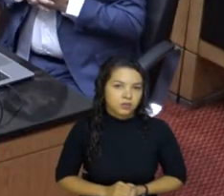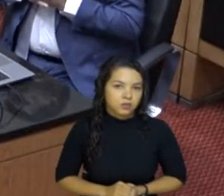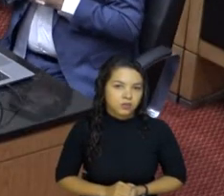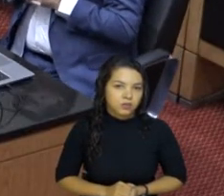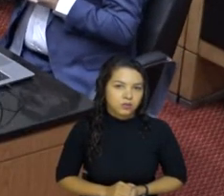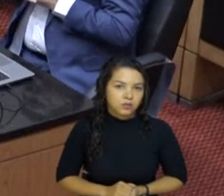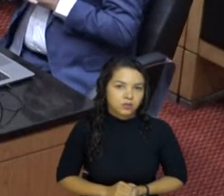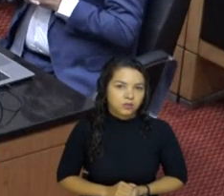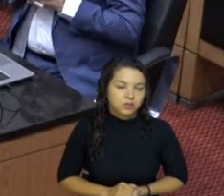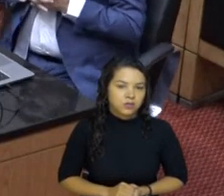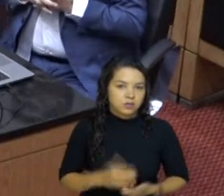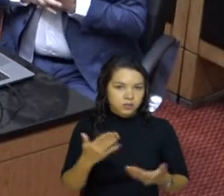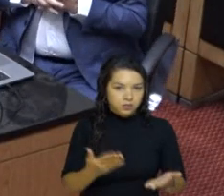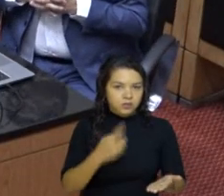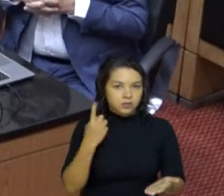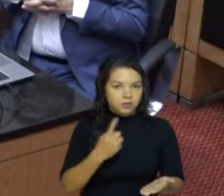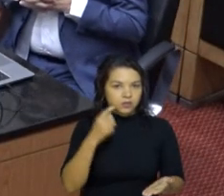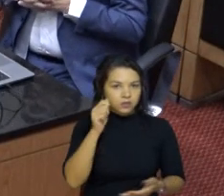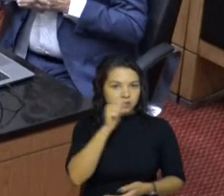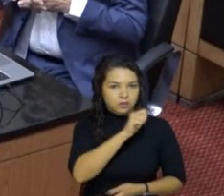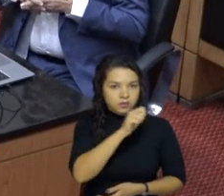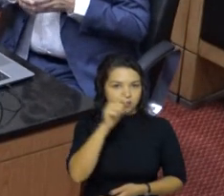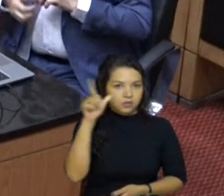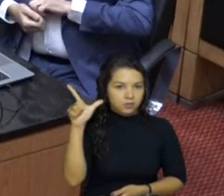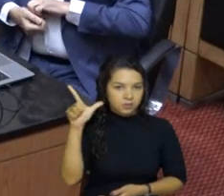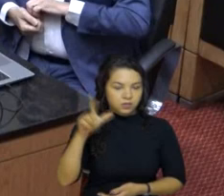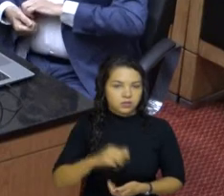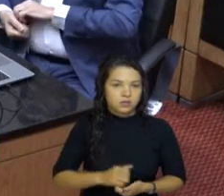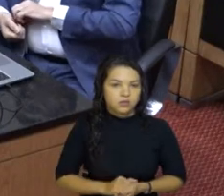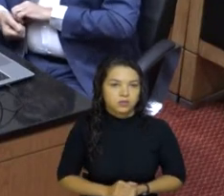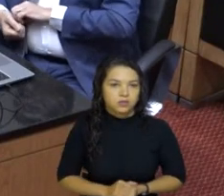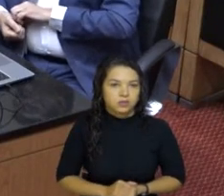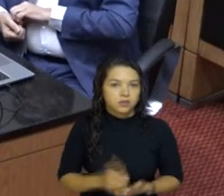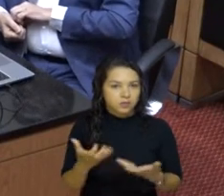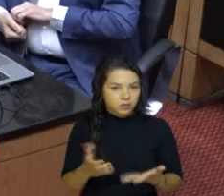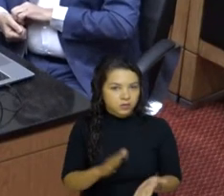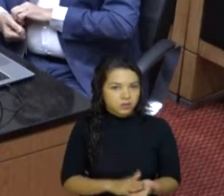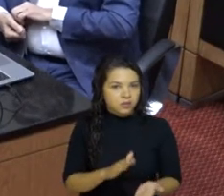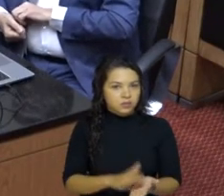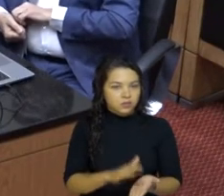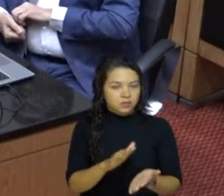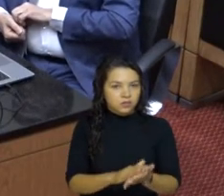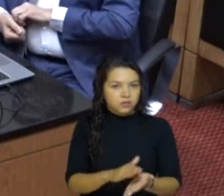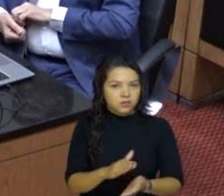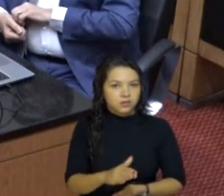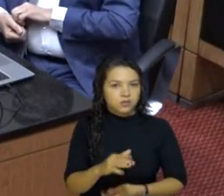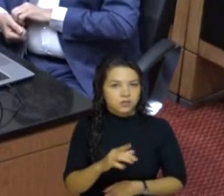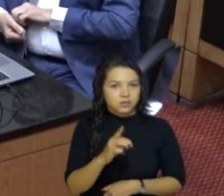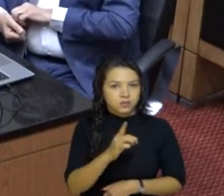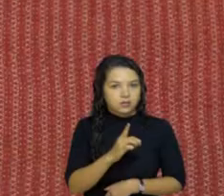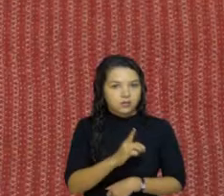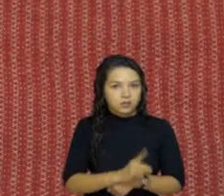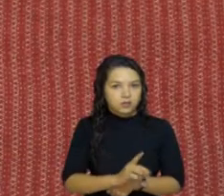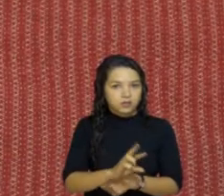posso com a palavra o deputado Antídio Lunelli. Eu quero parabenizar o doutor Ulisses,